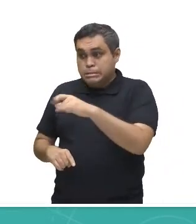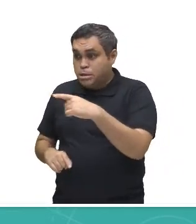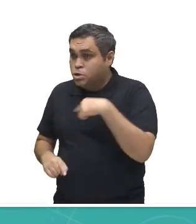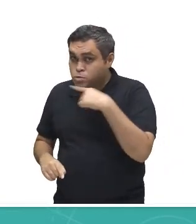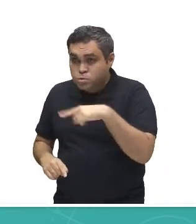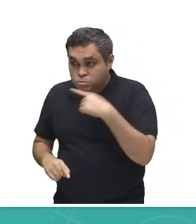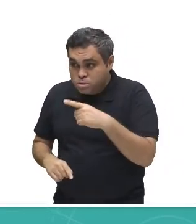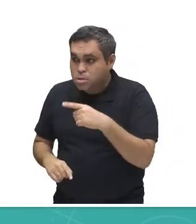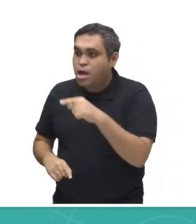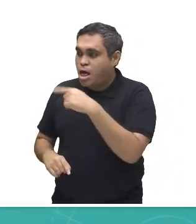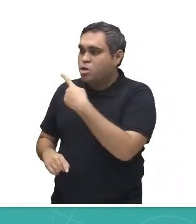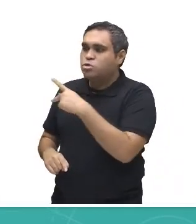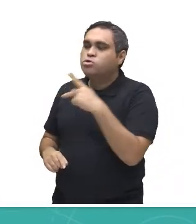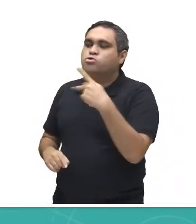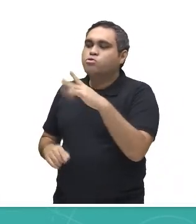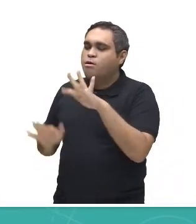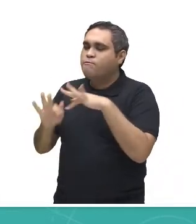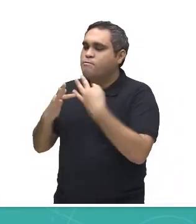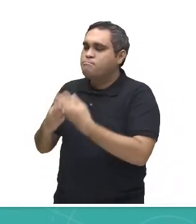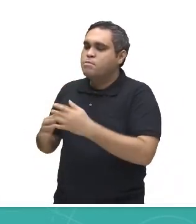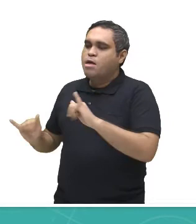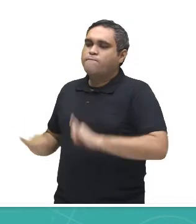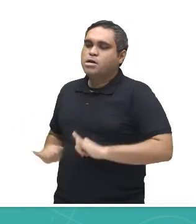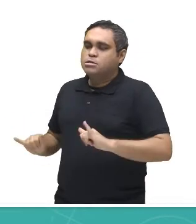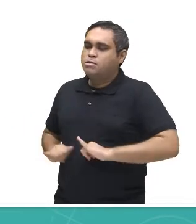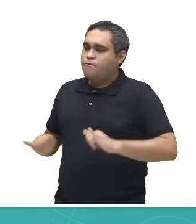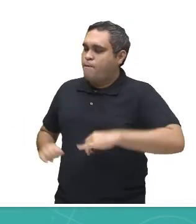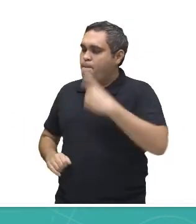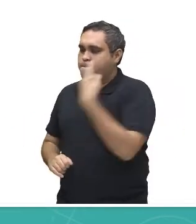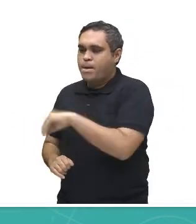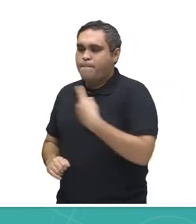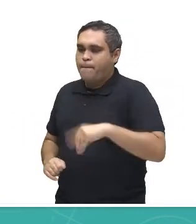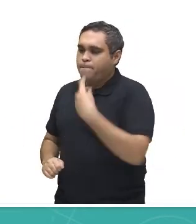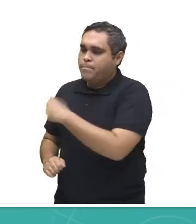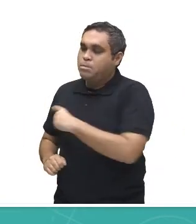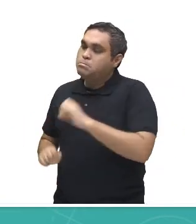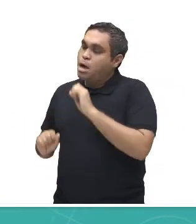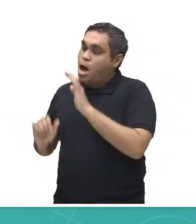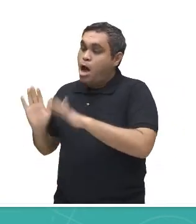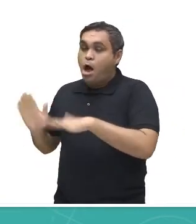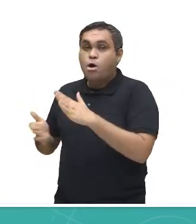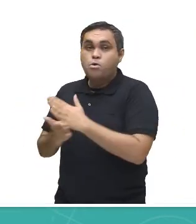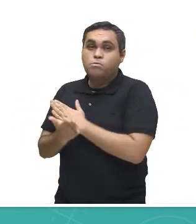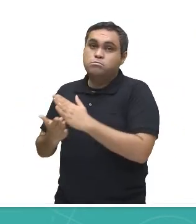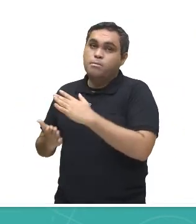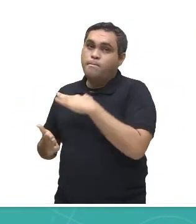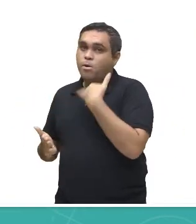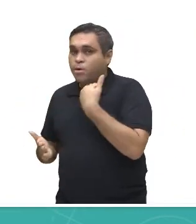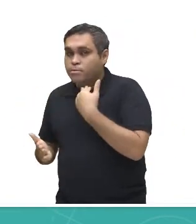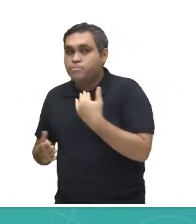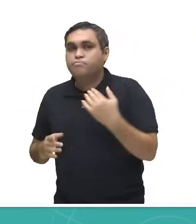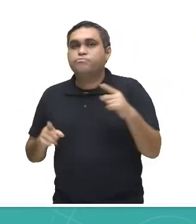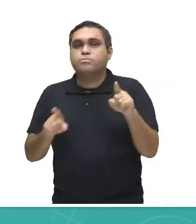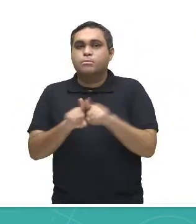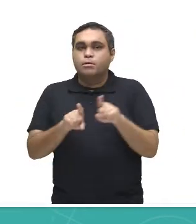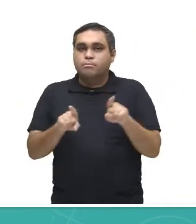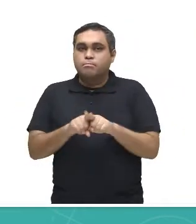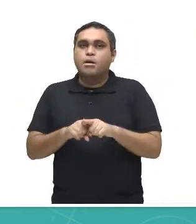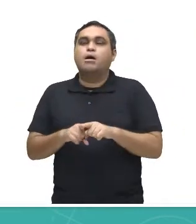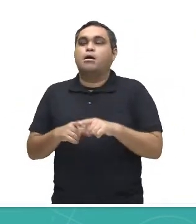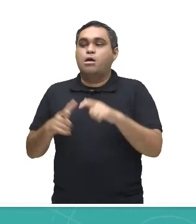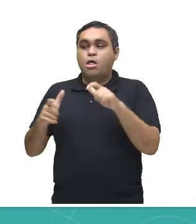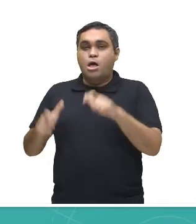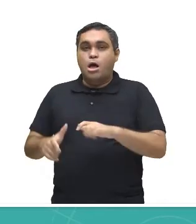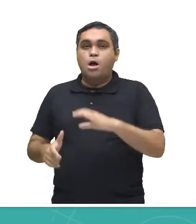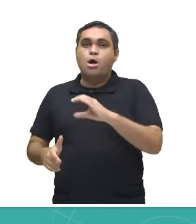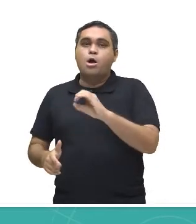sem medidas ali, né? Tanto que o exemplo ali dos belgas no Congo é tido como o episódio mais